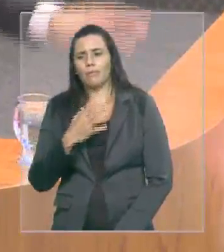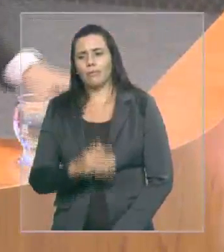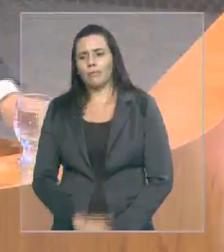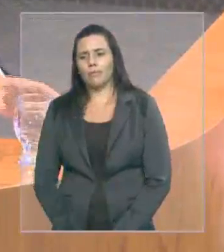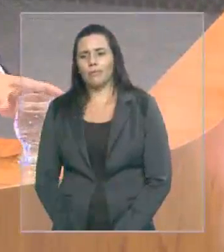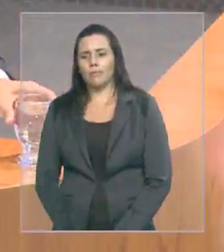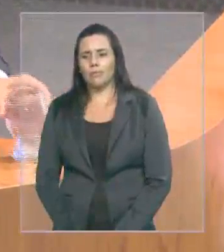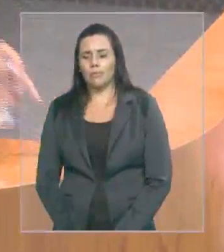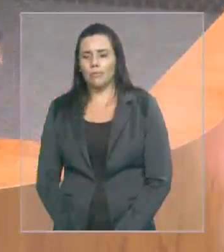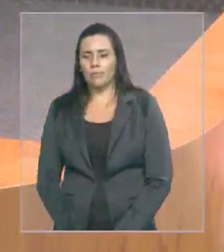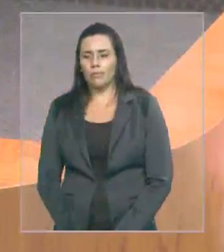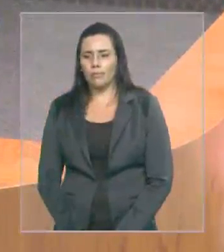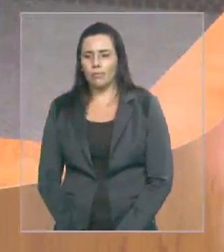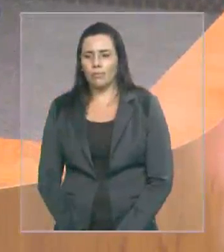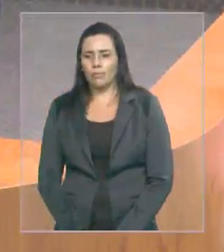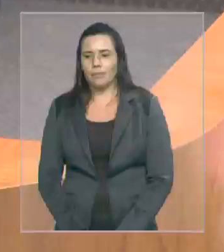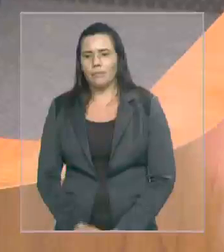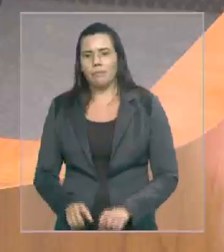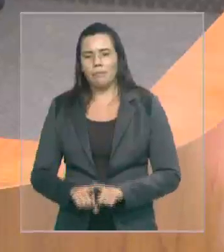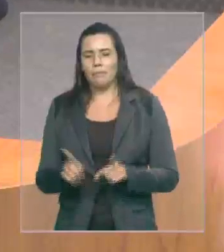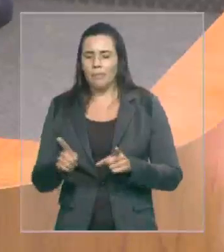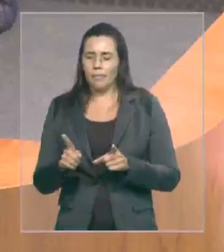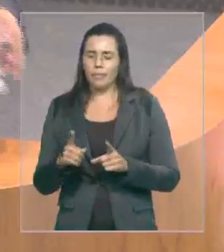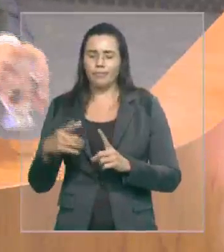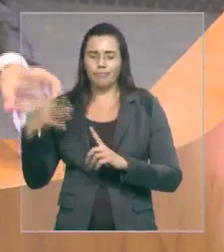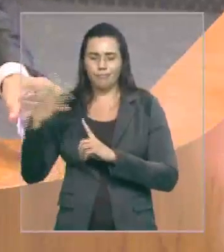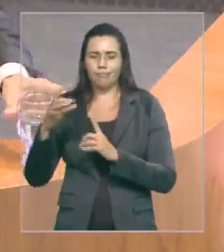Para concluir,